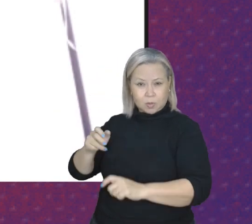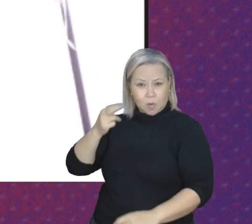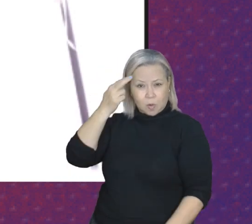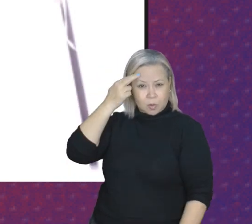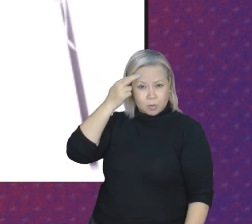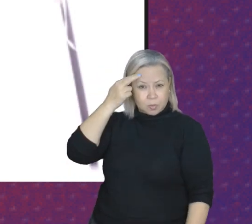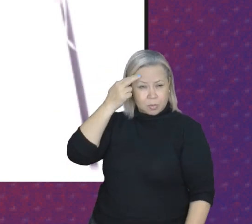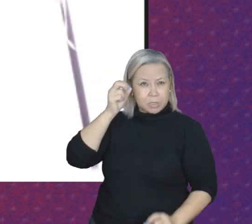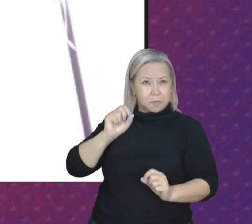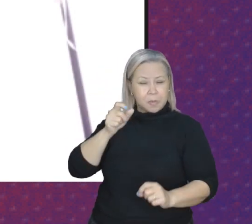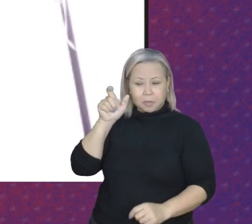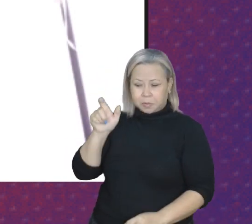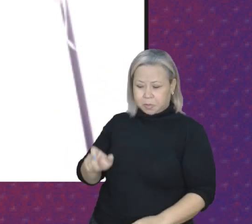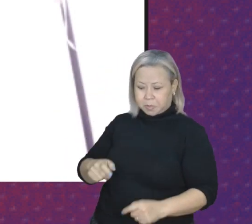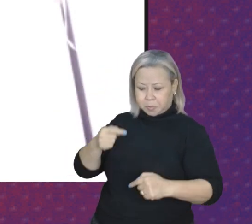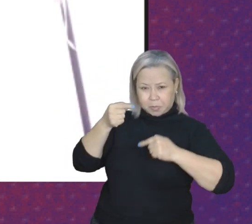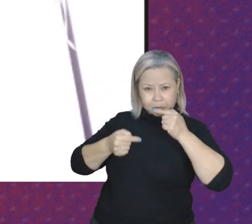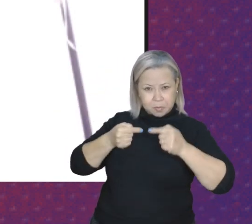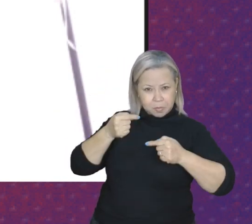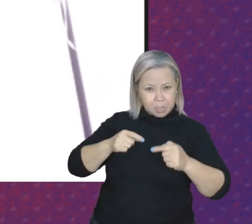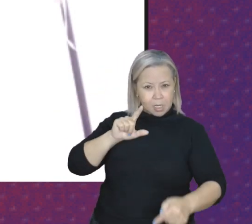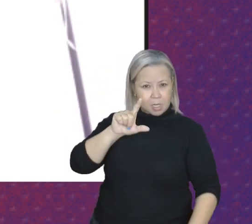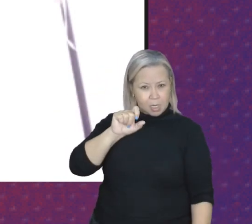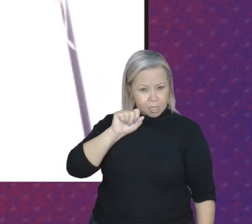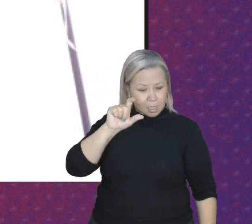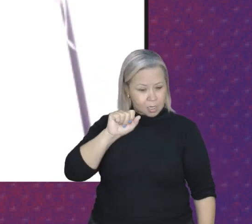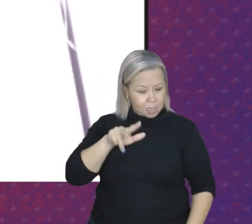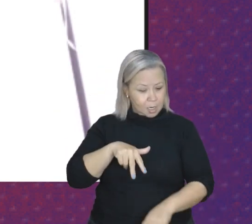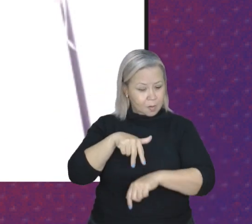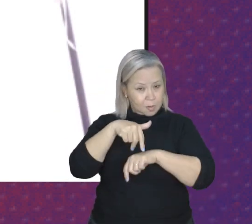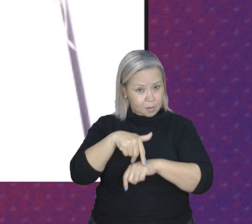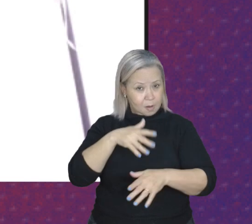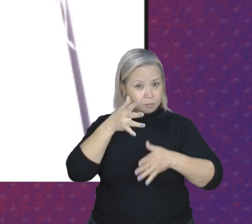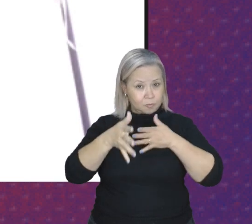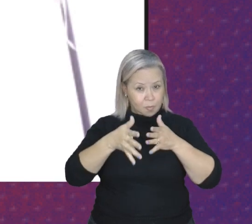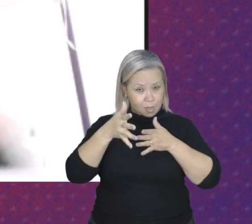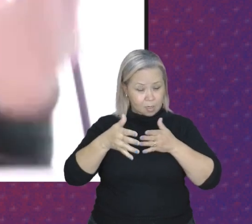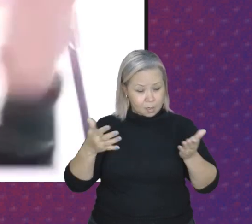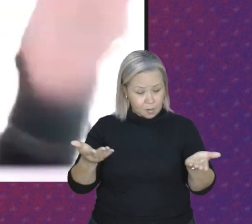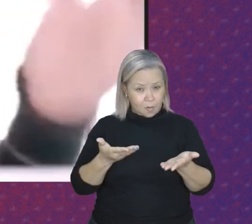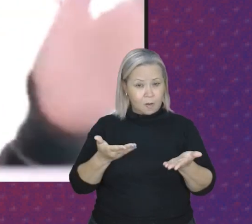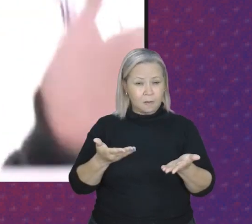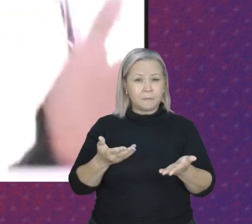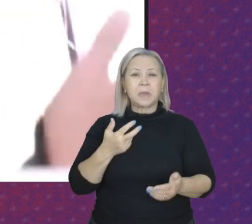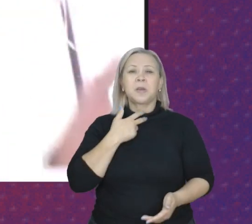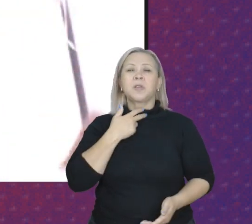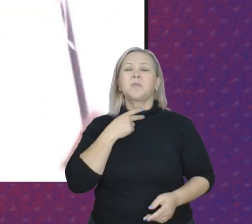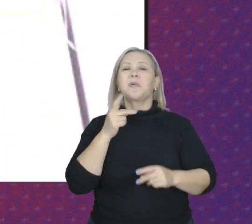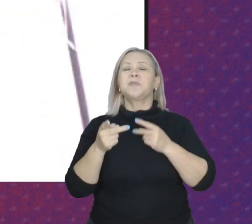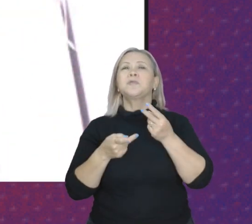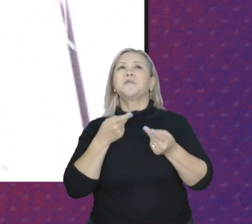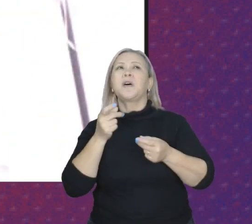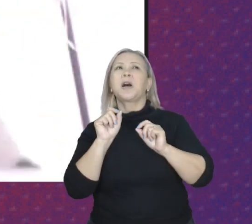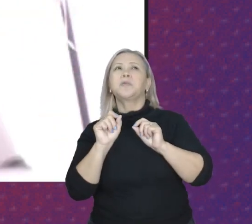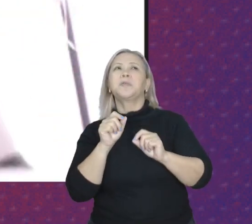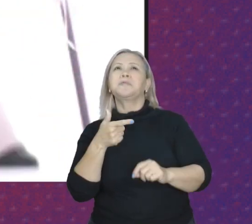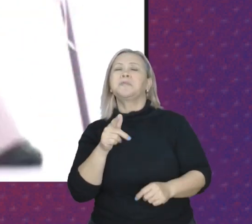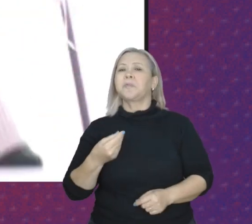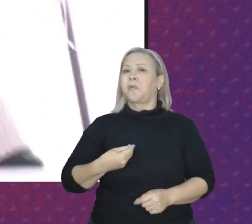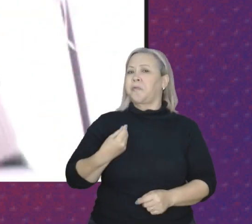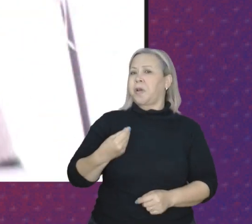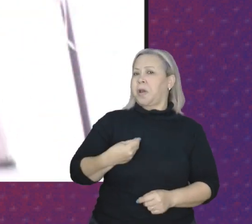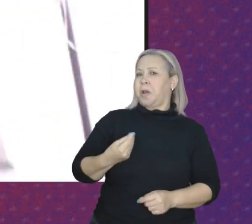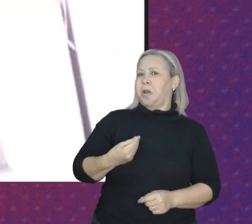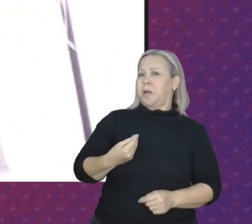de sujeito político, lésbica, aqui falando, eu não posso falar daquilo que eu não vivo, né? Eu não